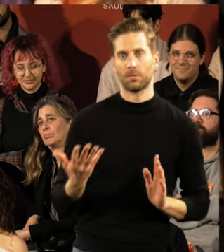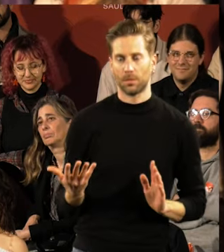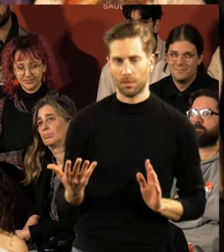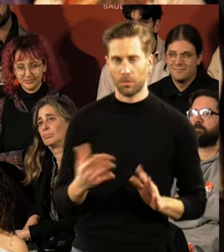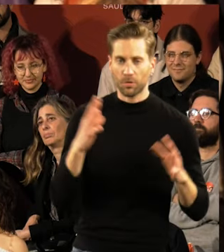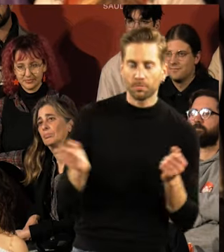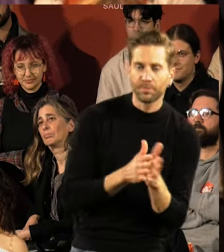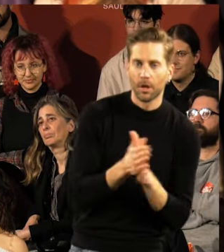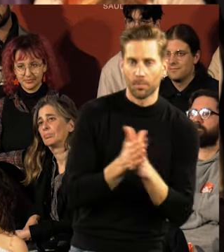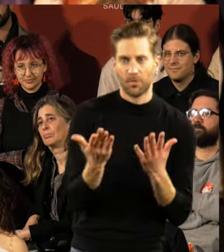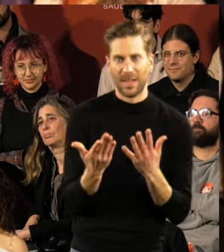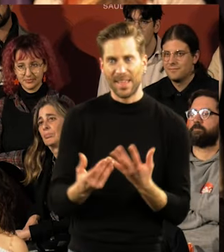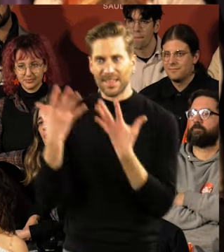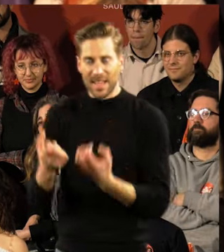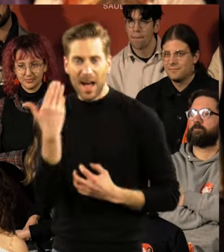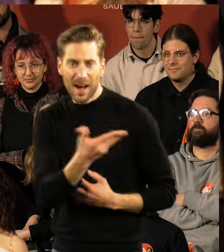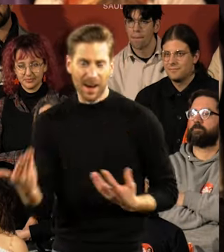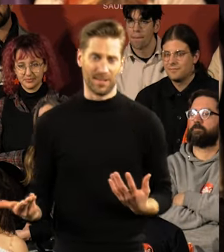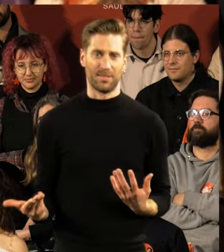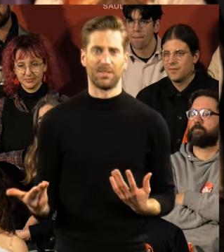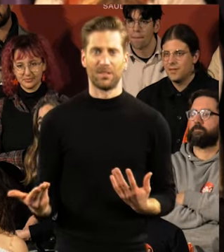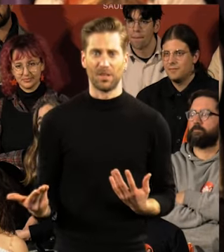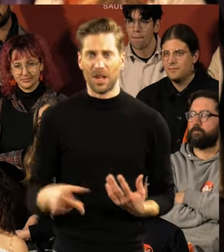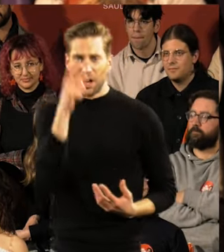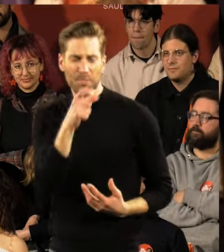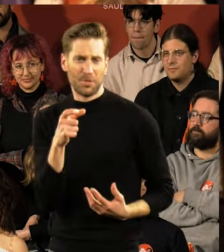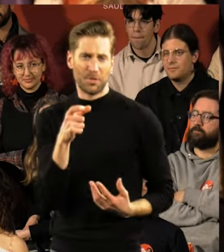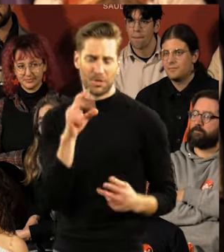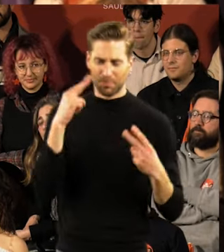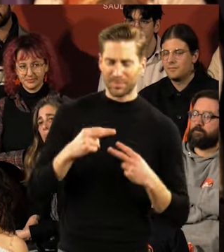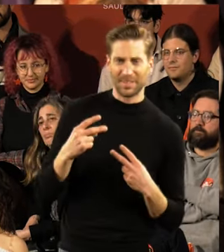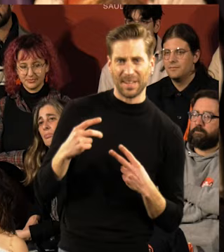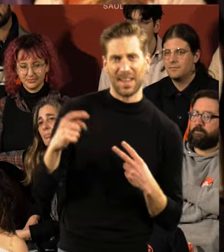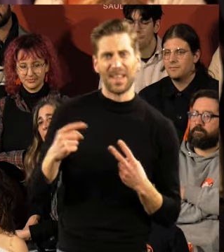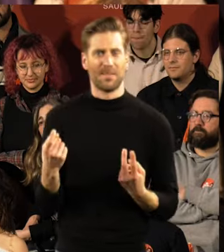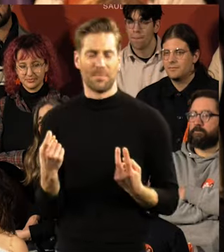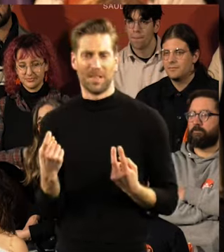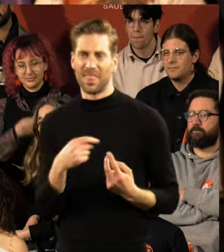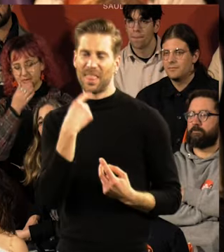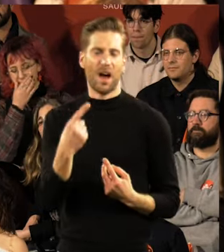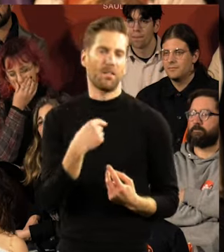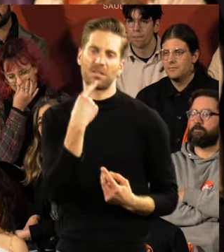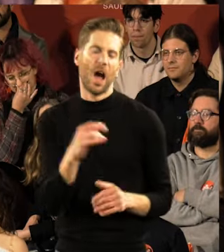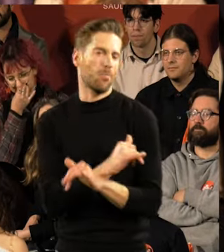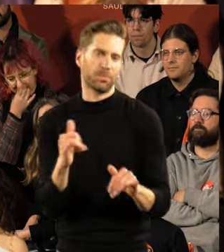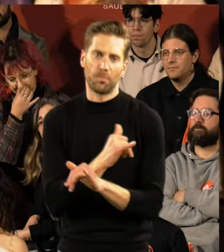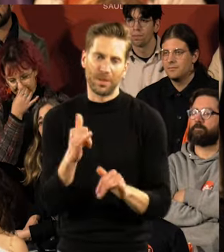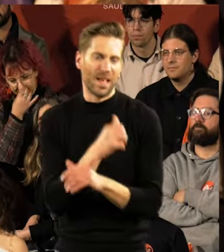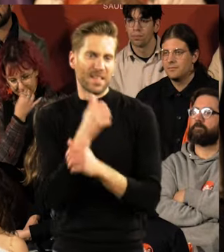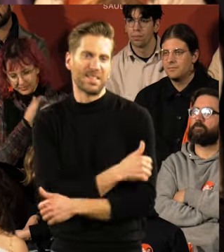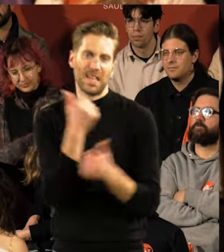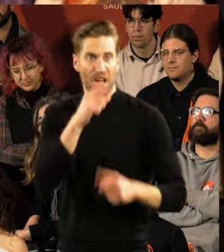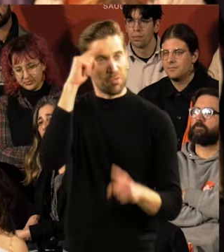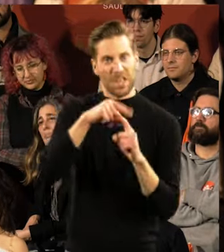residuais, apesar da seca. Os negacionistas e os pessimistas vão sempre dizer-nos que não é possível fazermos cidades para as